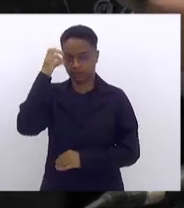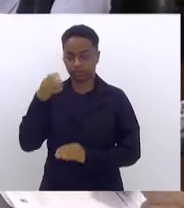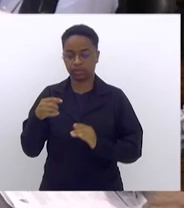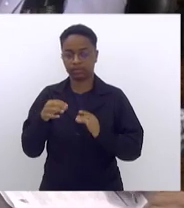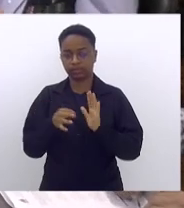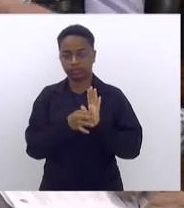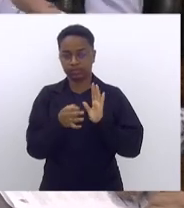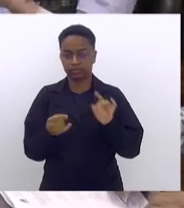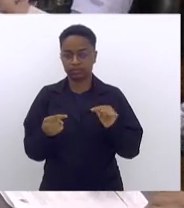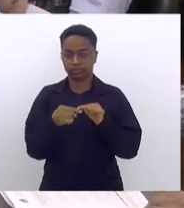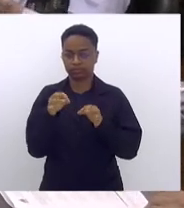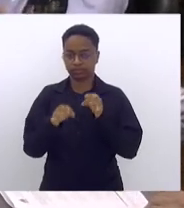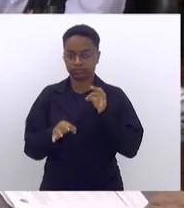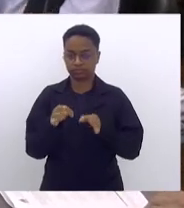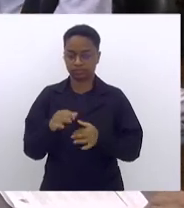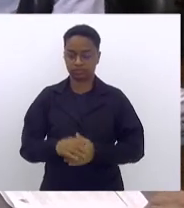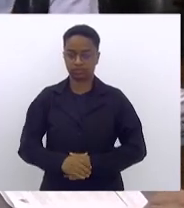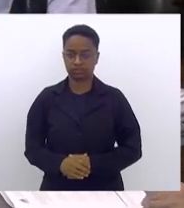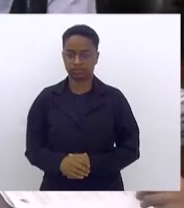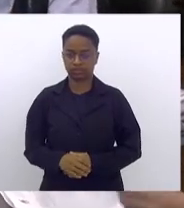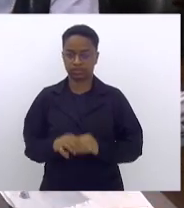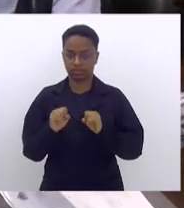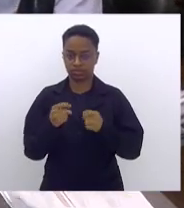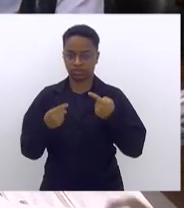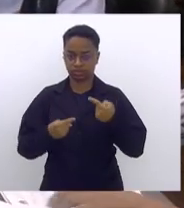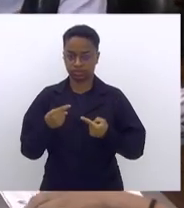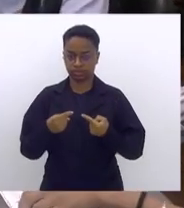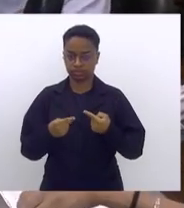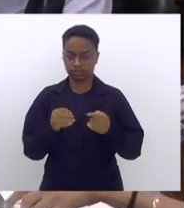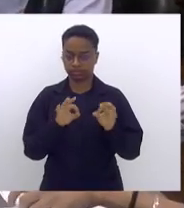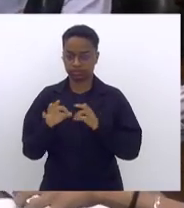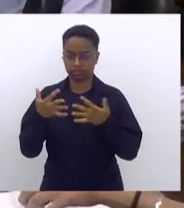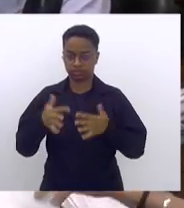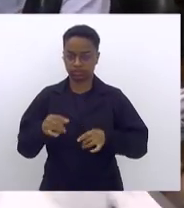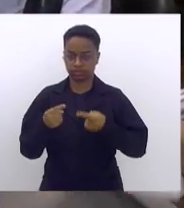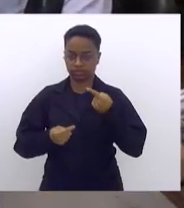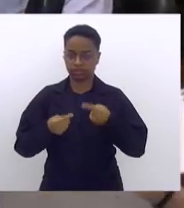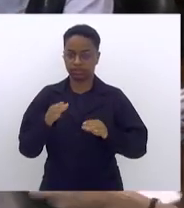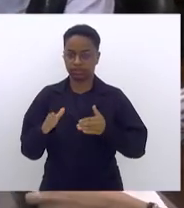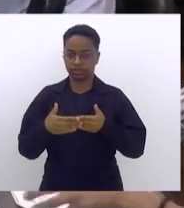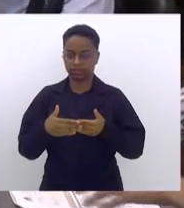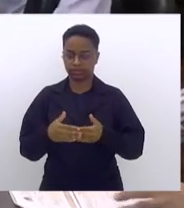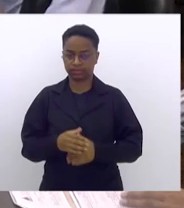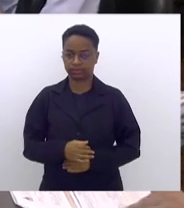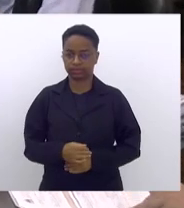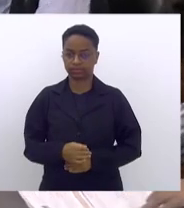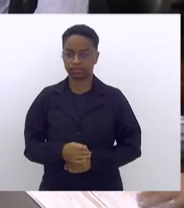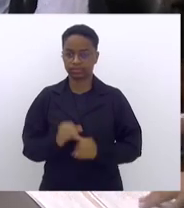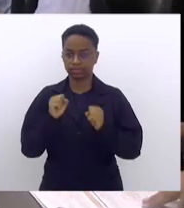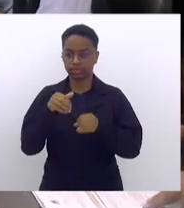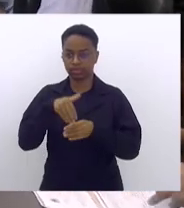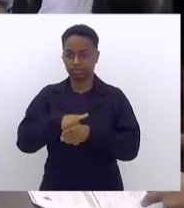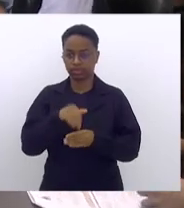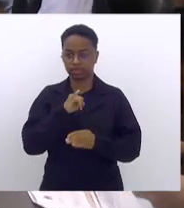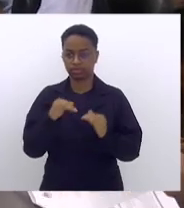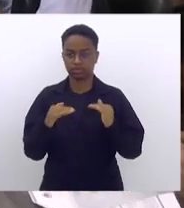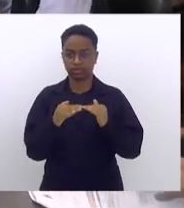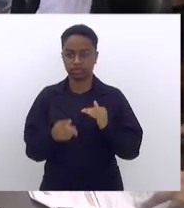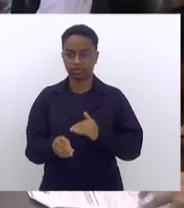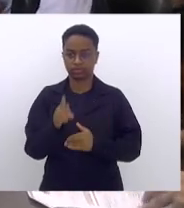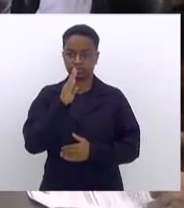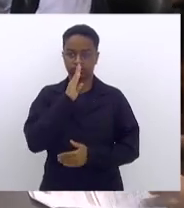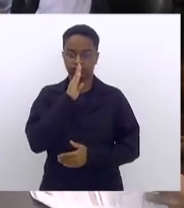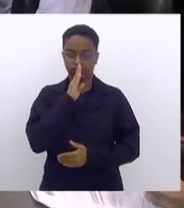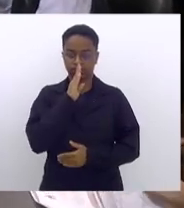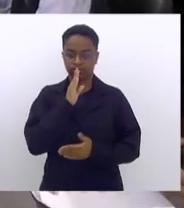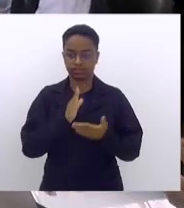pela juridicidade, presidente. Em discussão. Não havendo quem queira discutir, encerrada a discussão. Em votação, senhores que aprovam, permaneçam